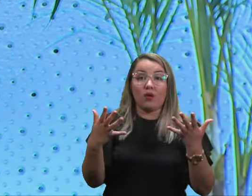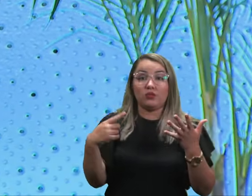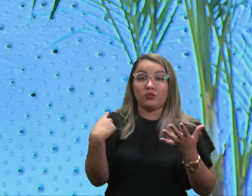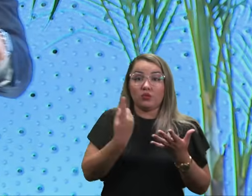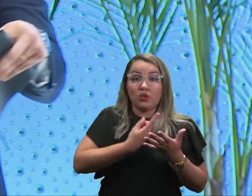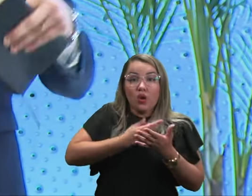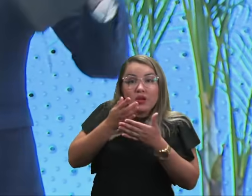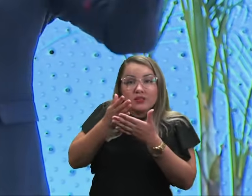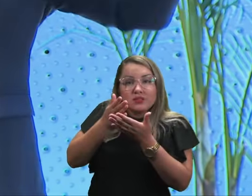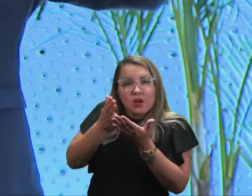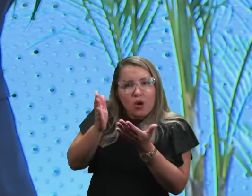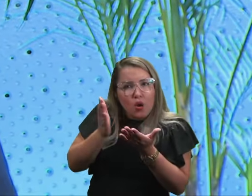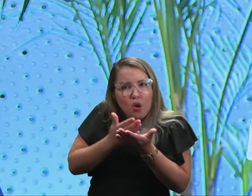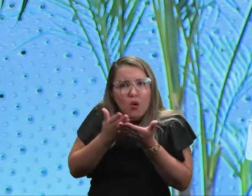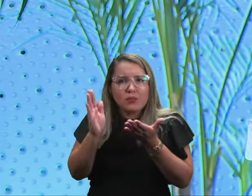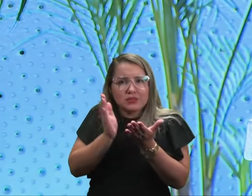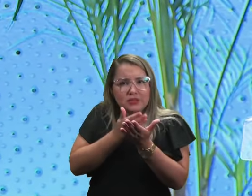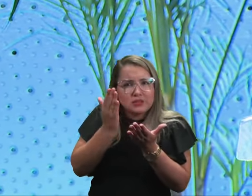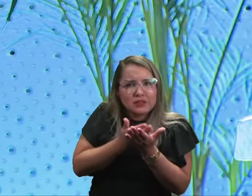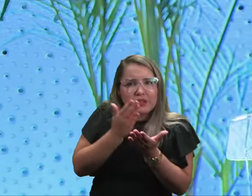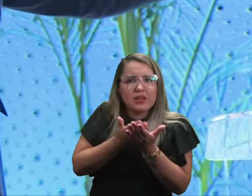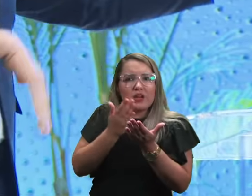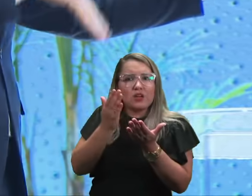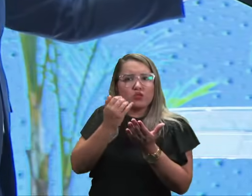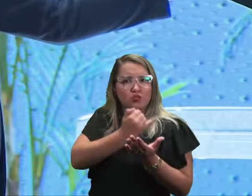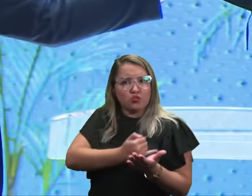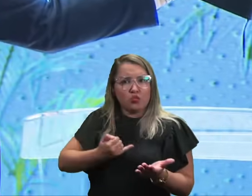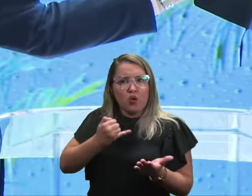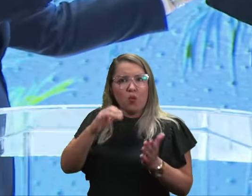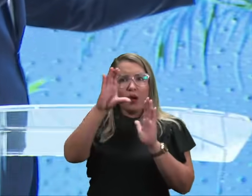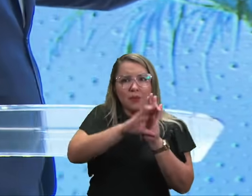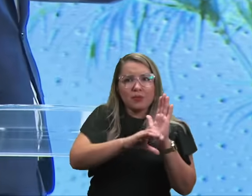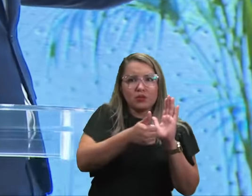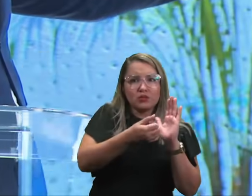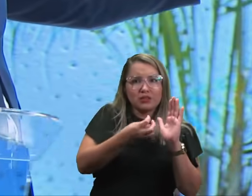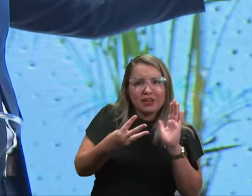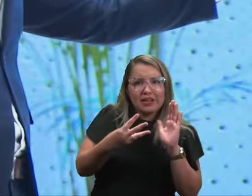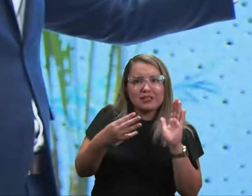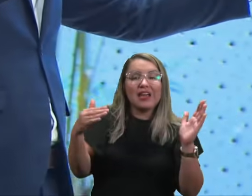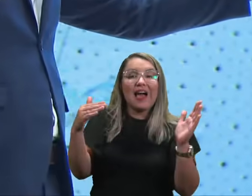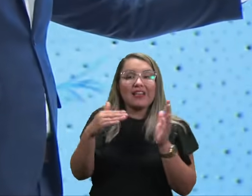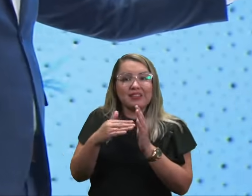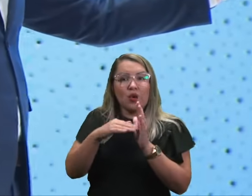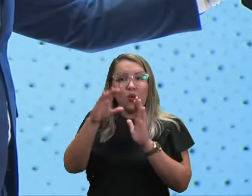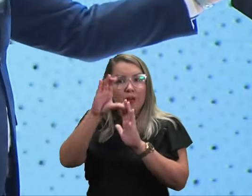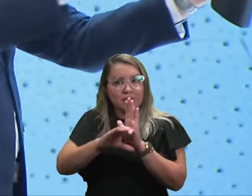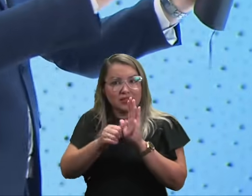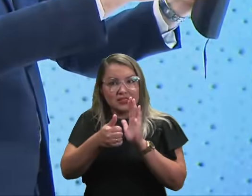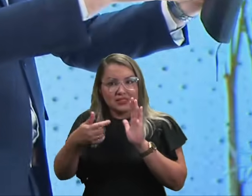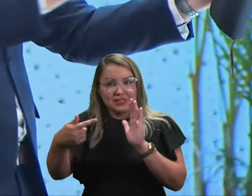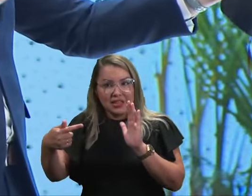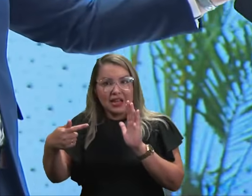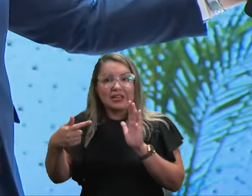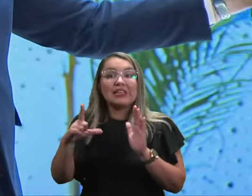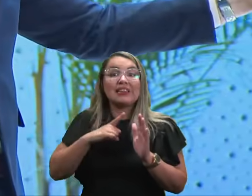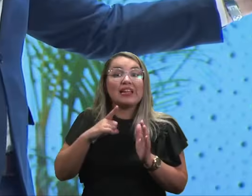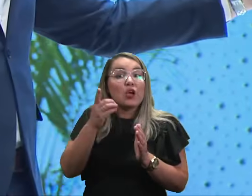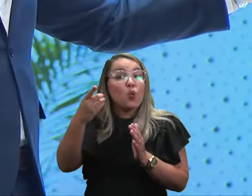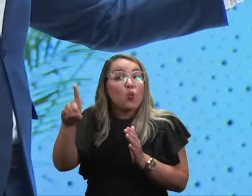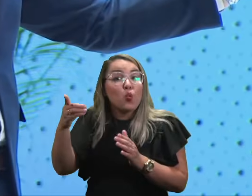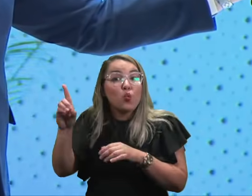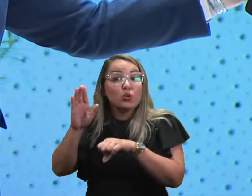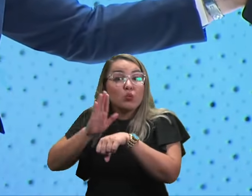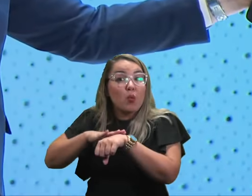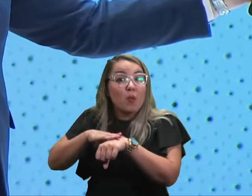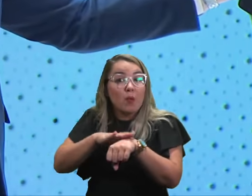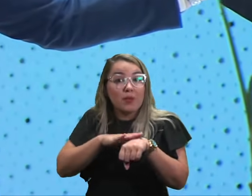entramos em João, no capítulo 13, do capítulo 13 até o capítulo 17, Nós temos os últimos momentos